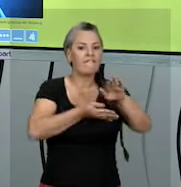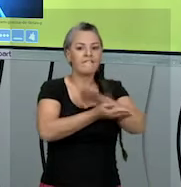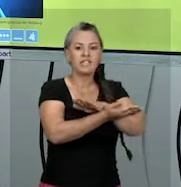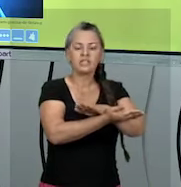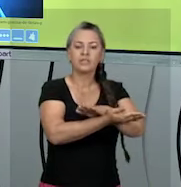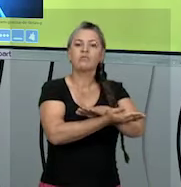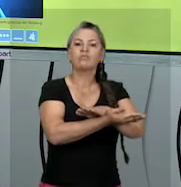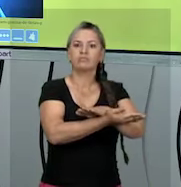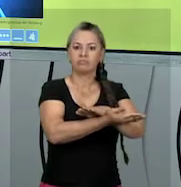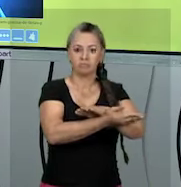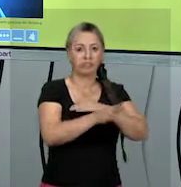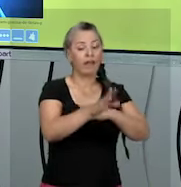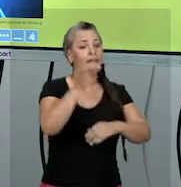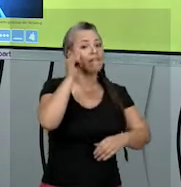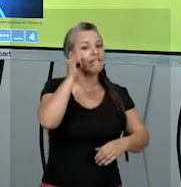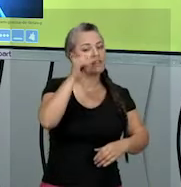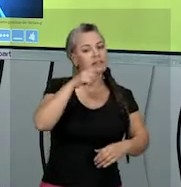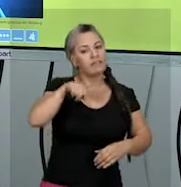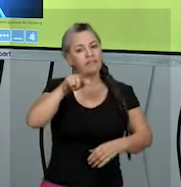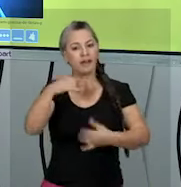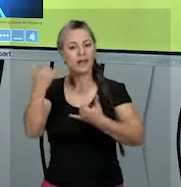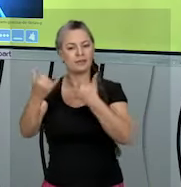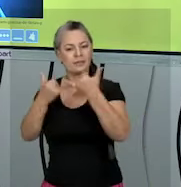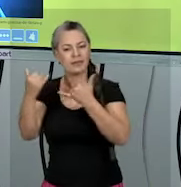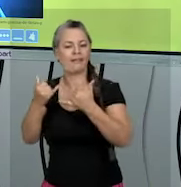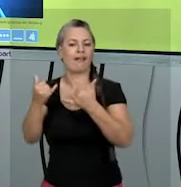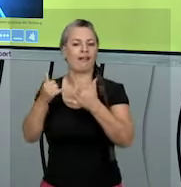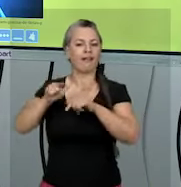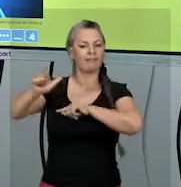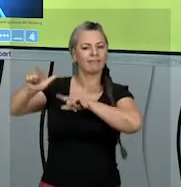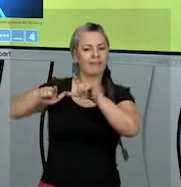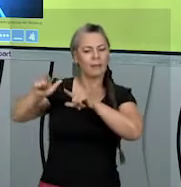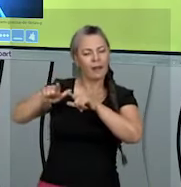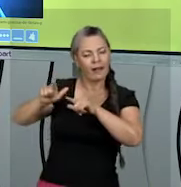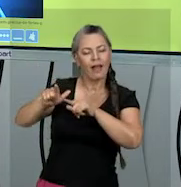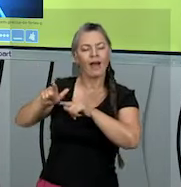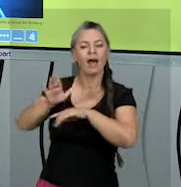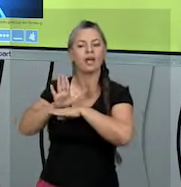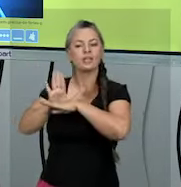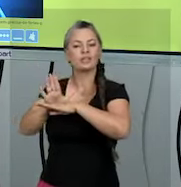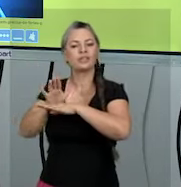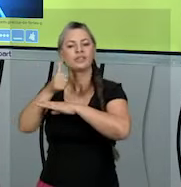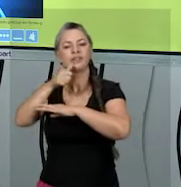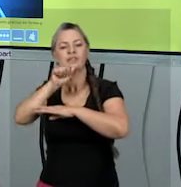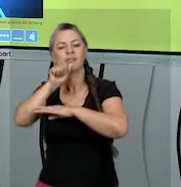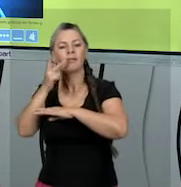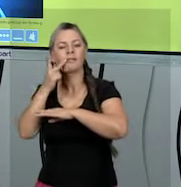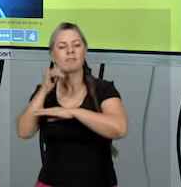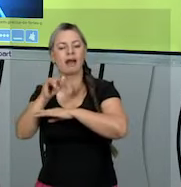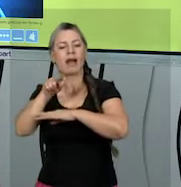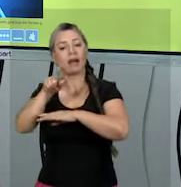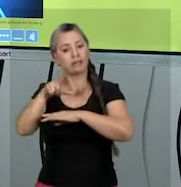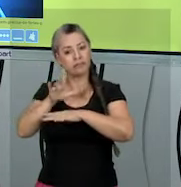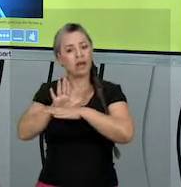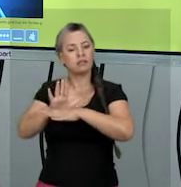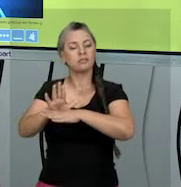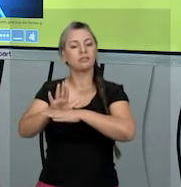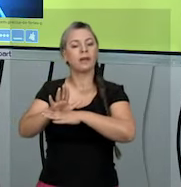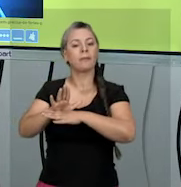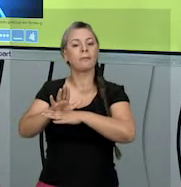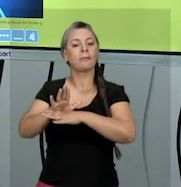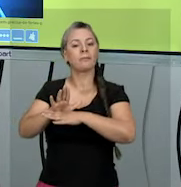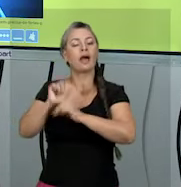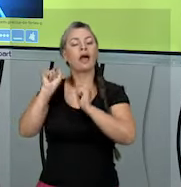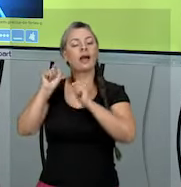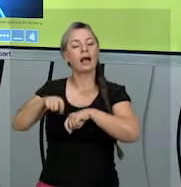como brincar, realizar tarefas domésticas. Todas essas atividades são importantes para